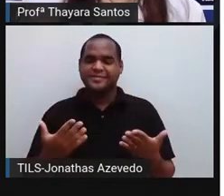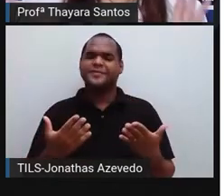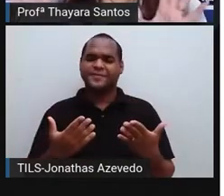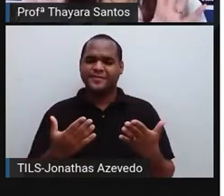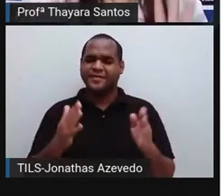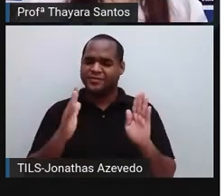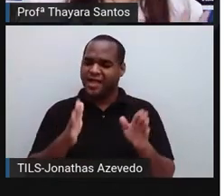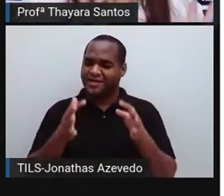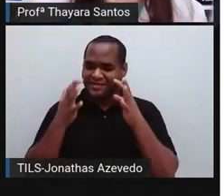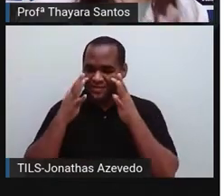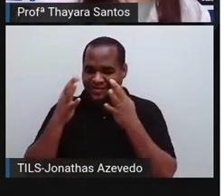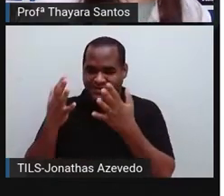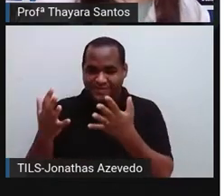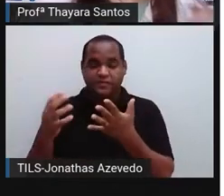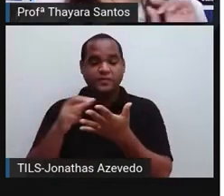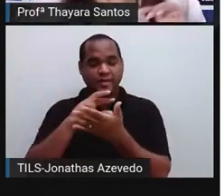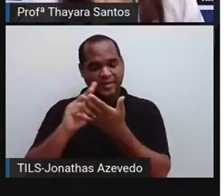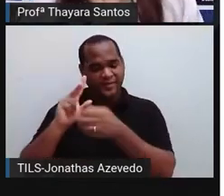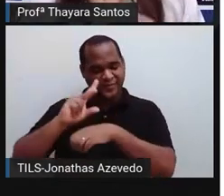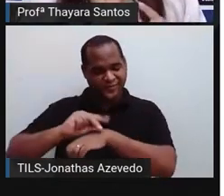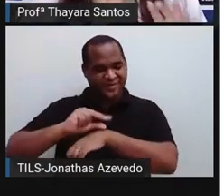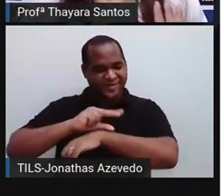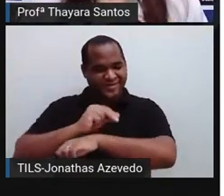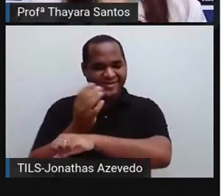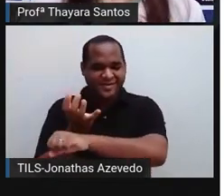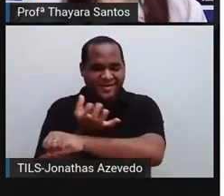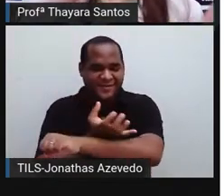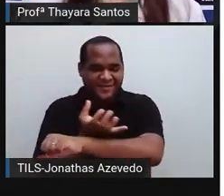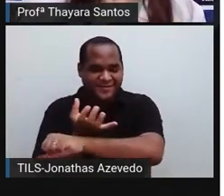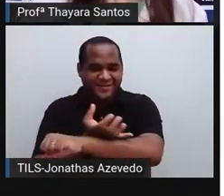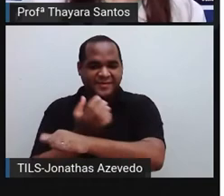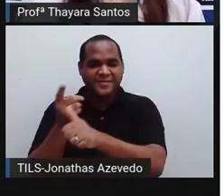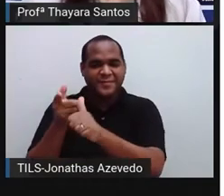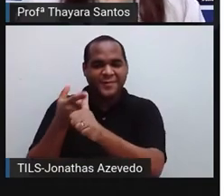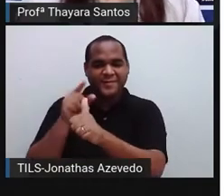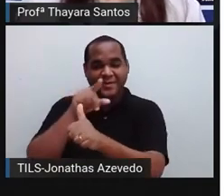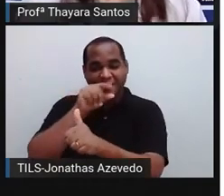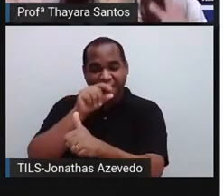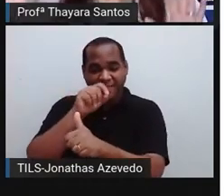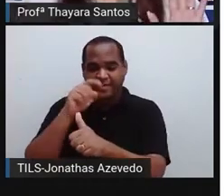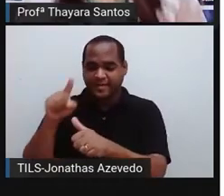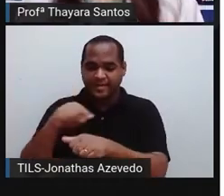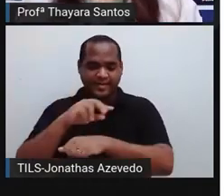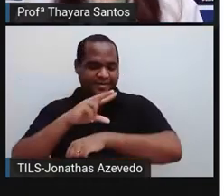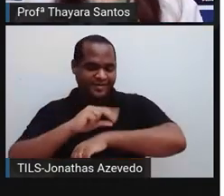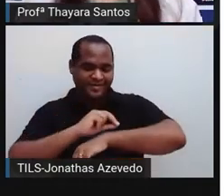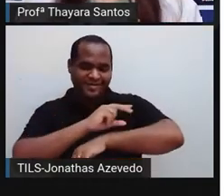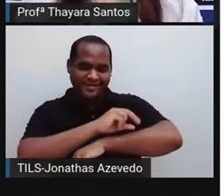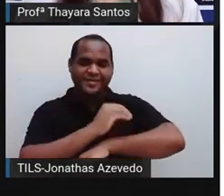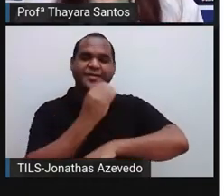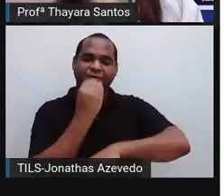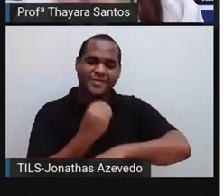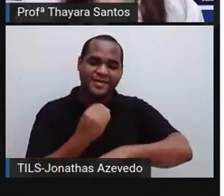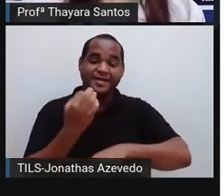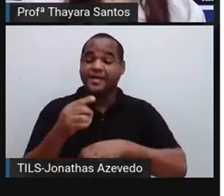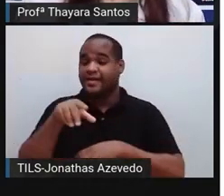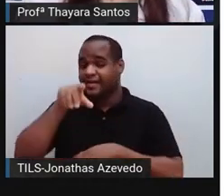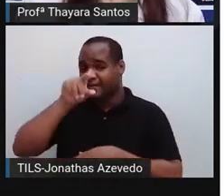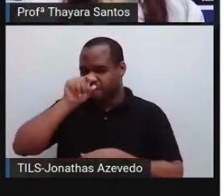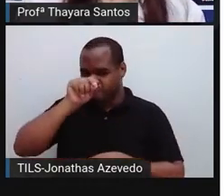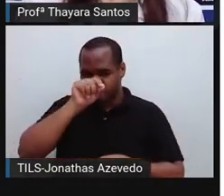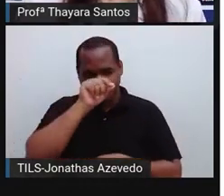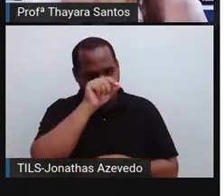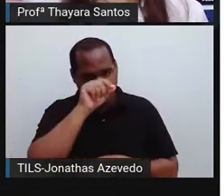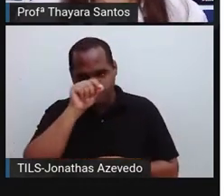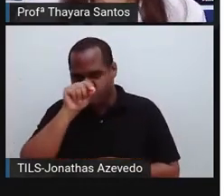gente já viu que o gafanhoto vai lá e se alimenta da grama, o pássaro vai lá e se alimenta do gafanhoto, o gavião vai lá e se alimenta